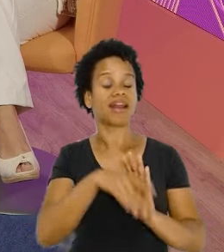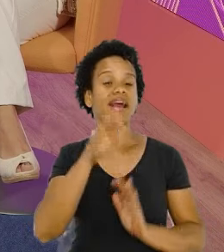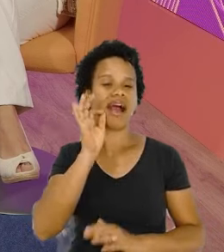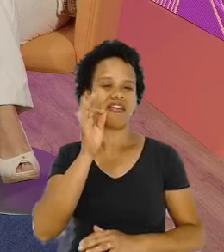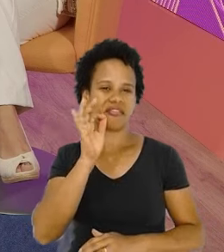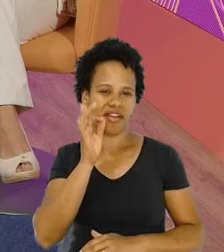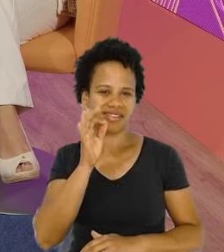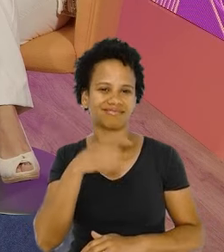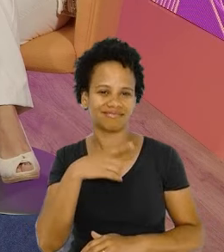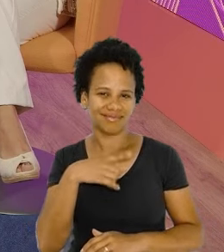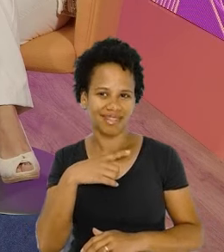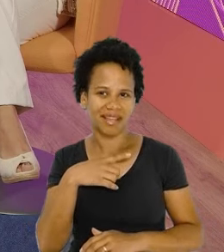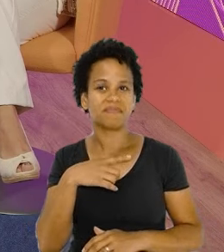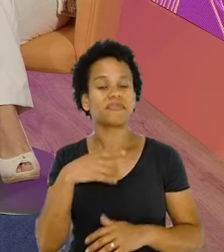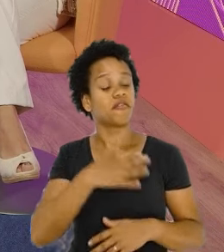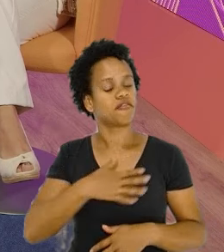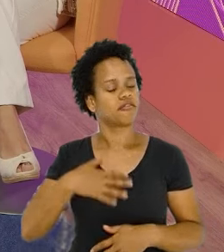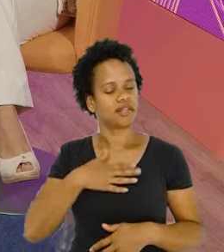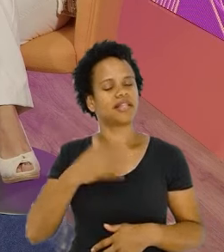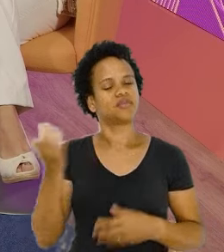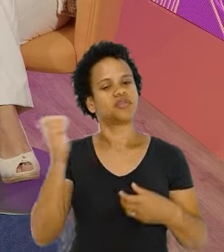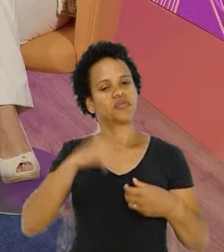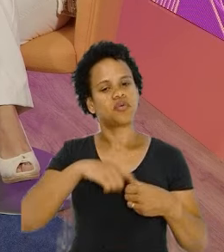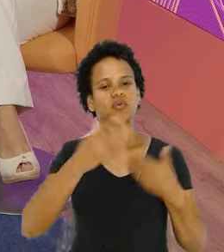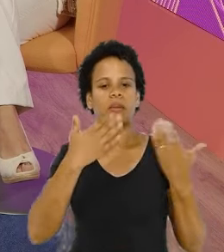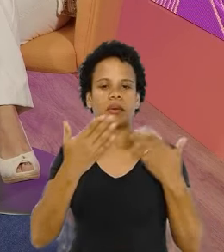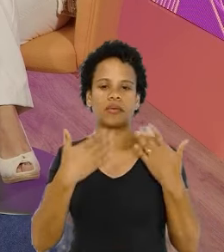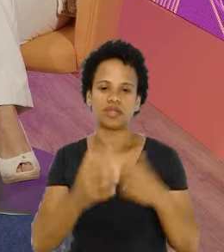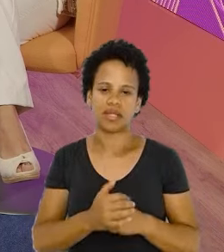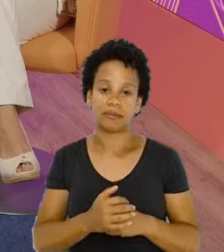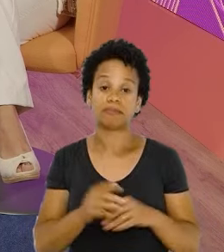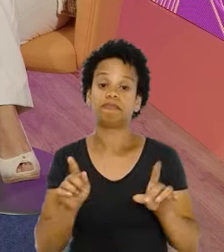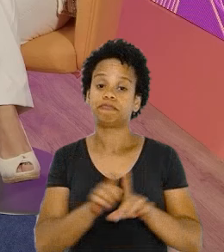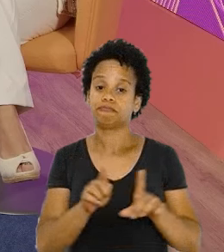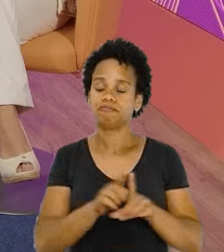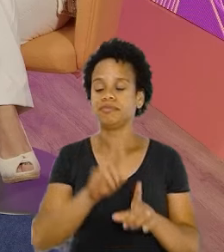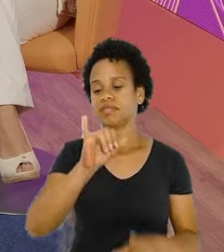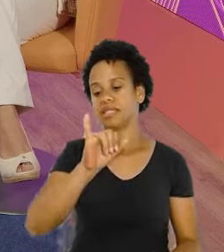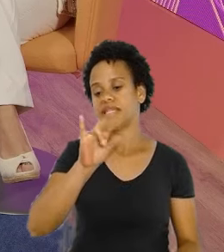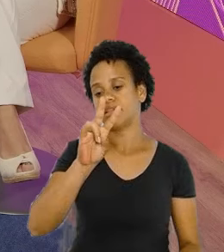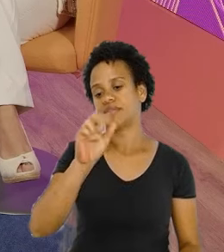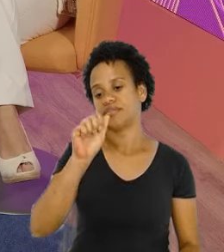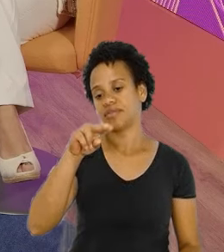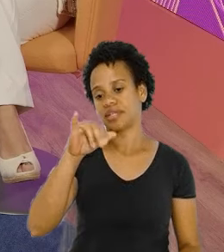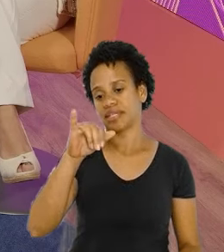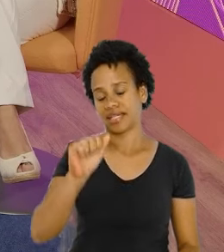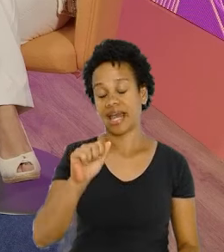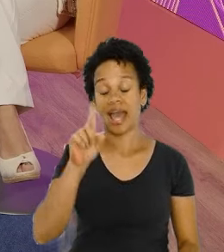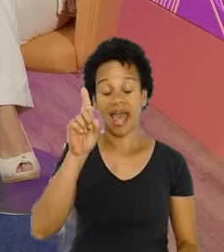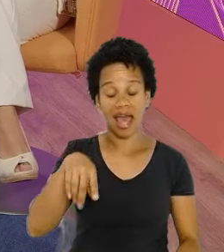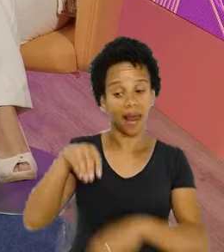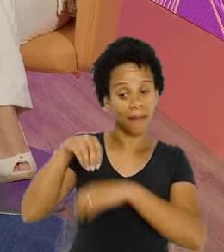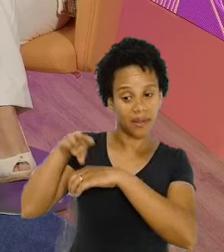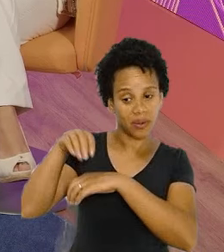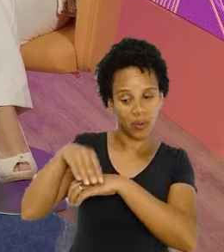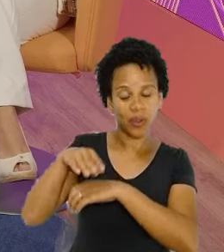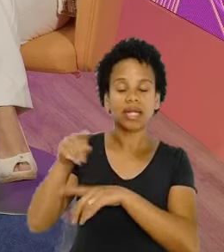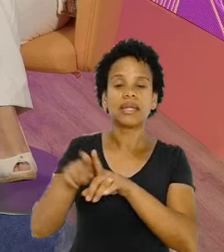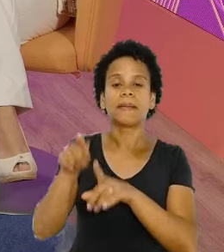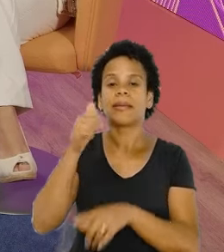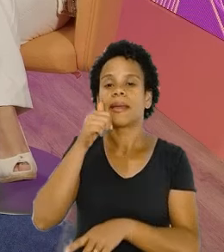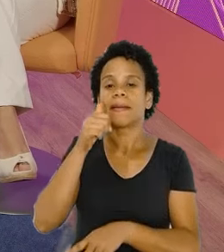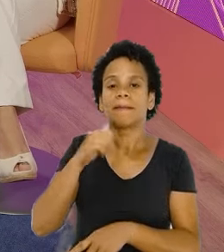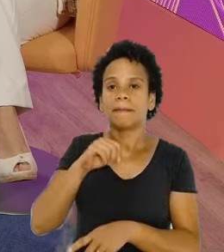conversar conosco claro sempre E também temos a Ivânia que é mentora mãe